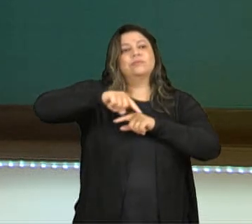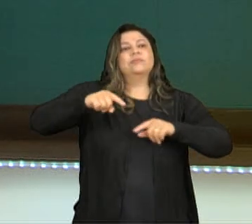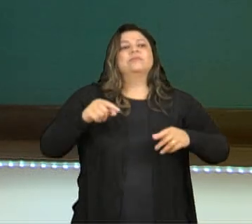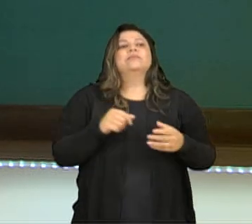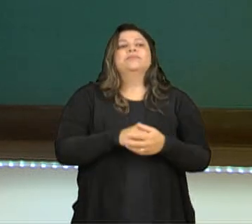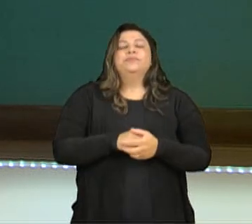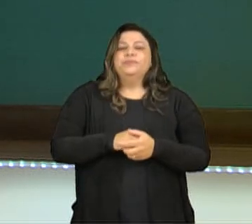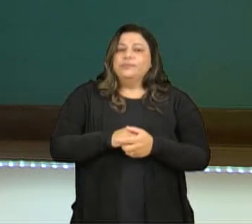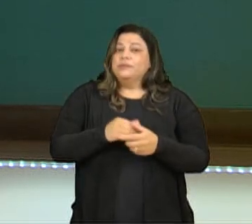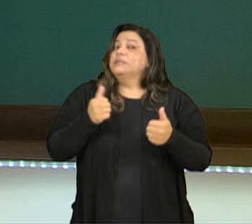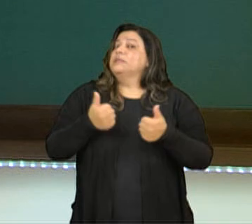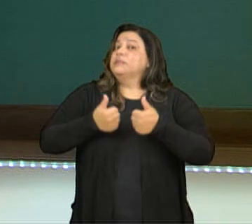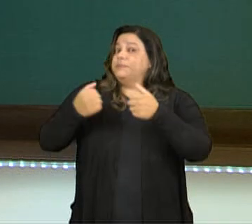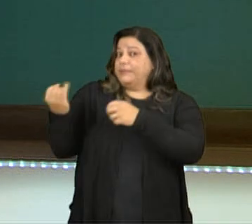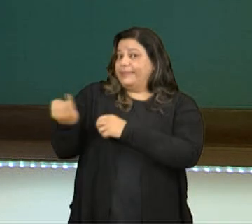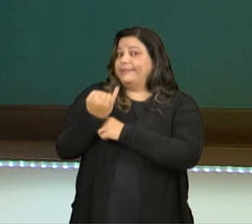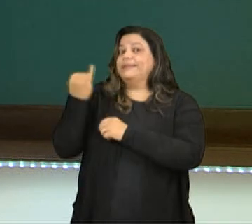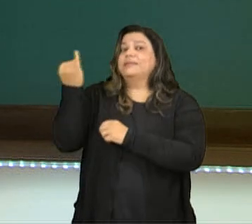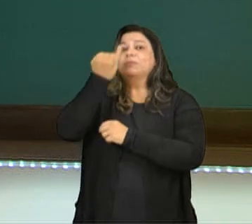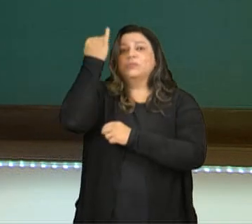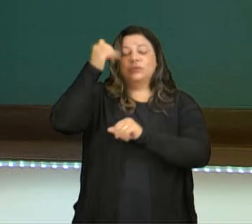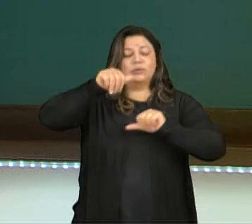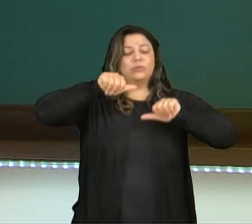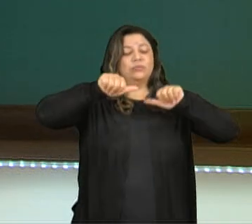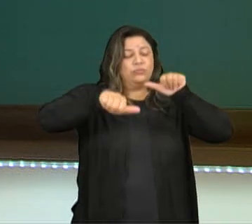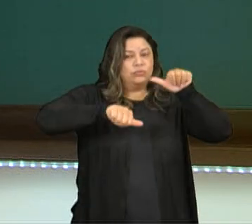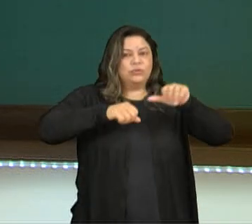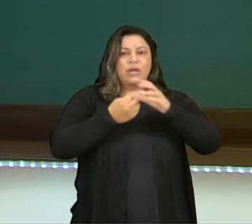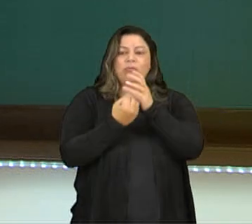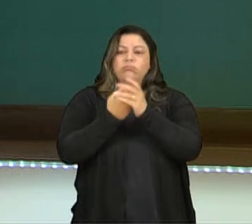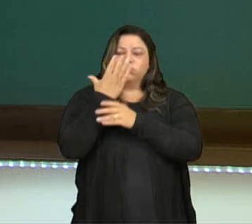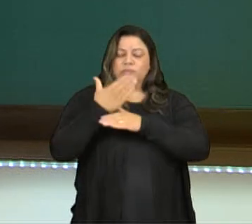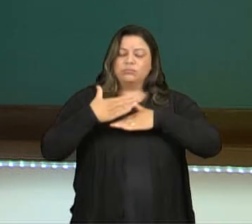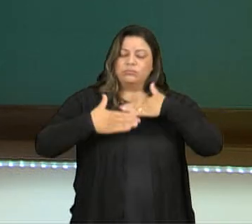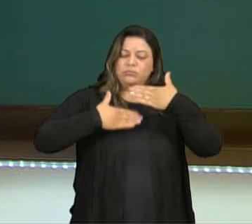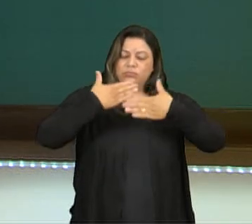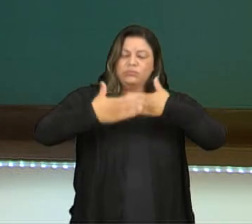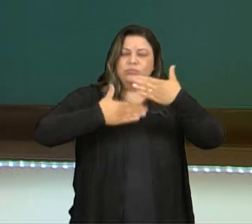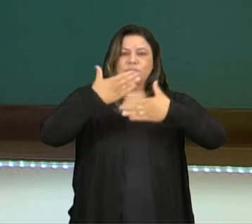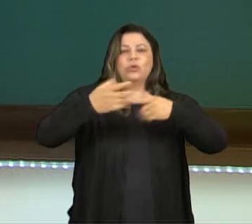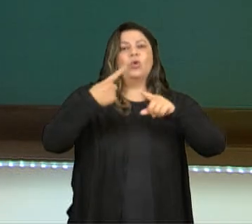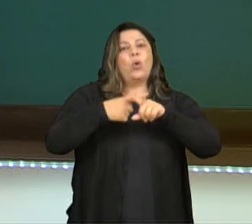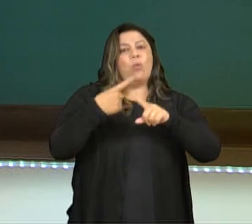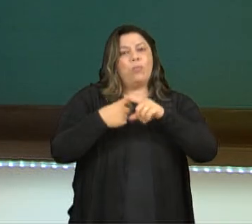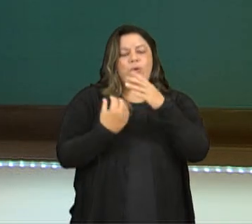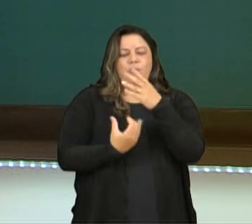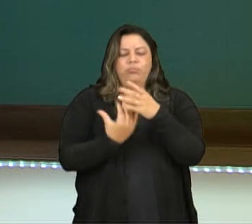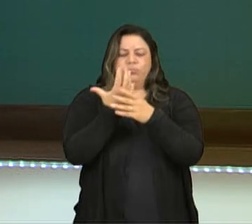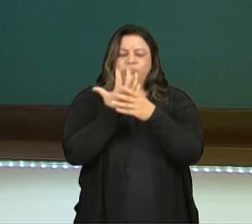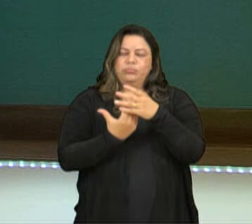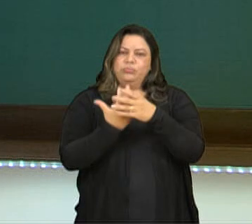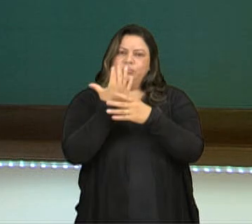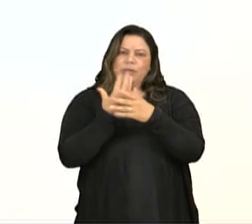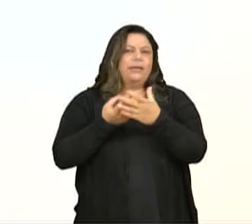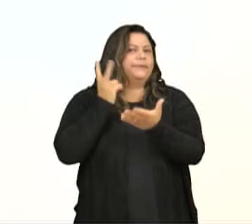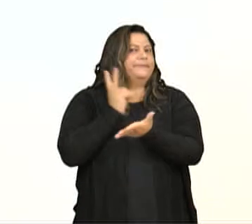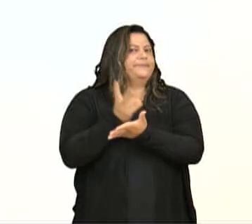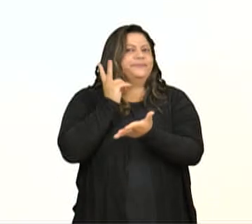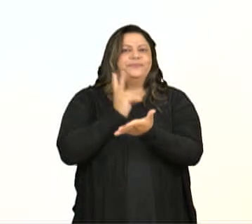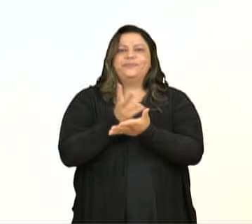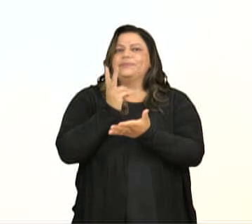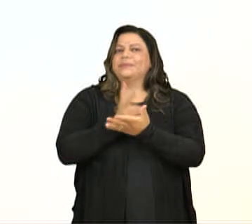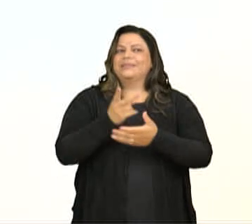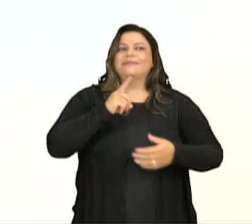Então, bem importante ali, e é renovável porque esse calor do interior vai estar sempre disponível. Aí nós